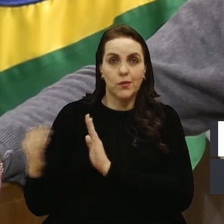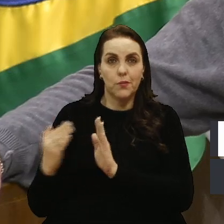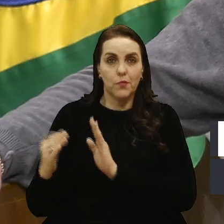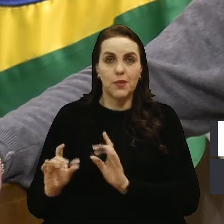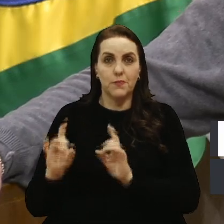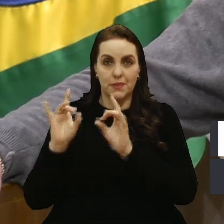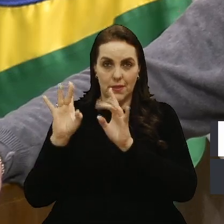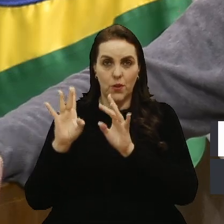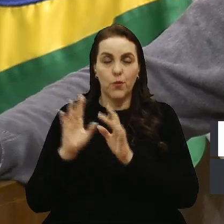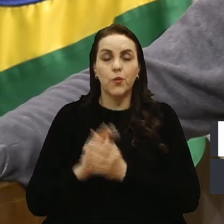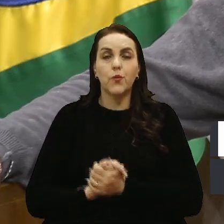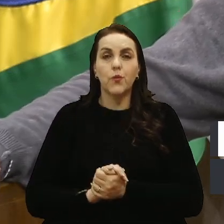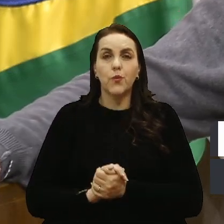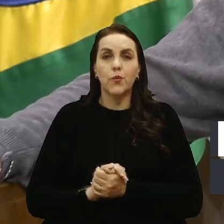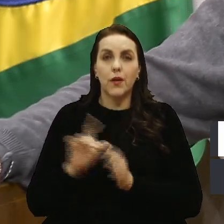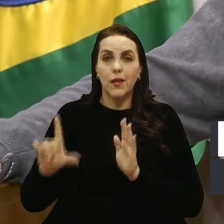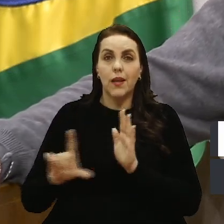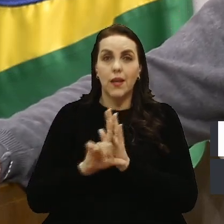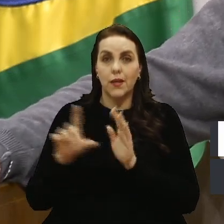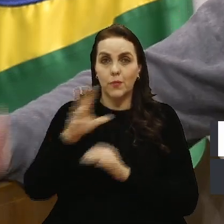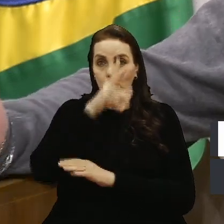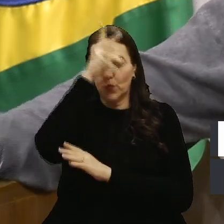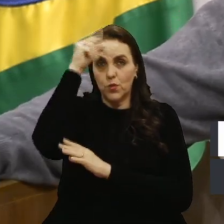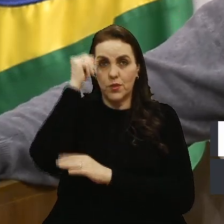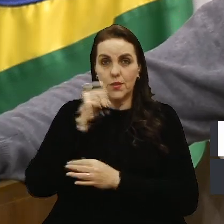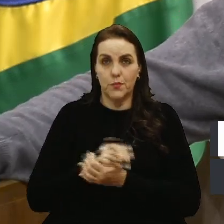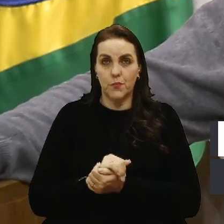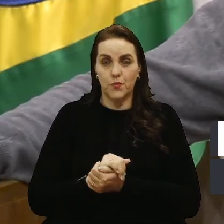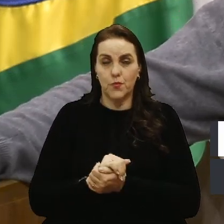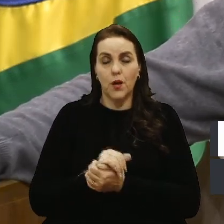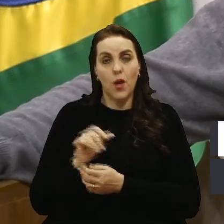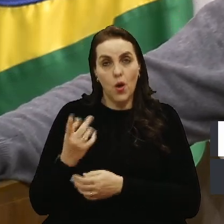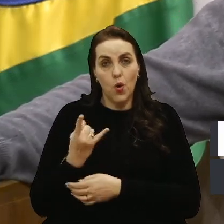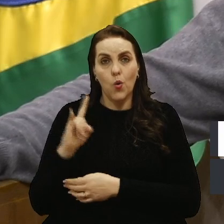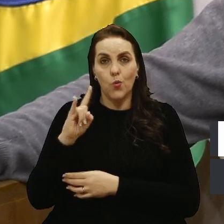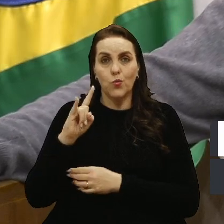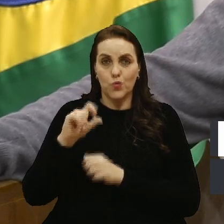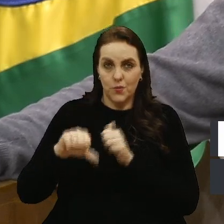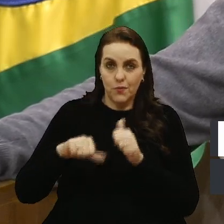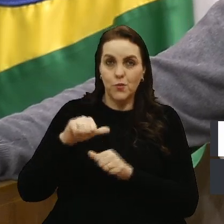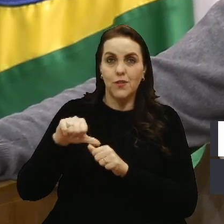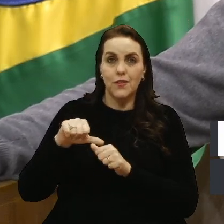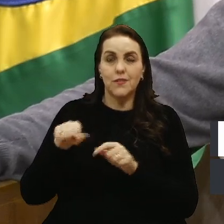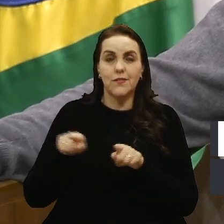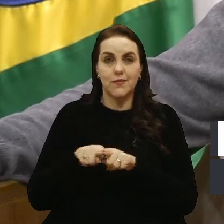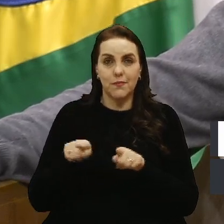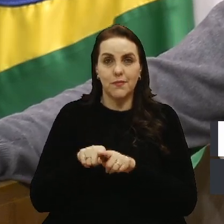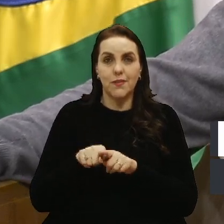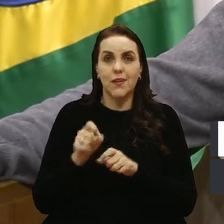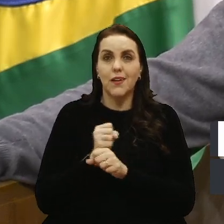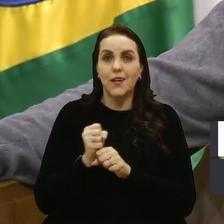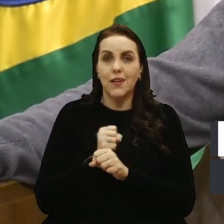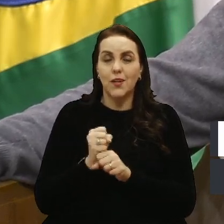Especial da Lei Orgânica do Município, que é a última alteração, também como foi dito, foi no ano